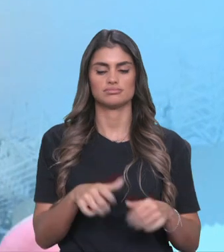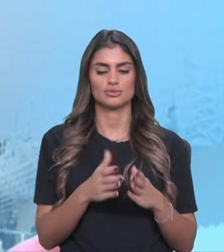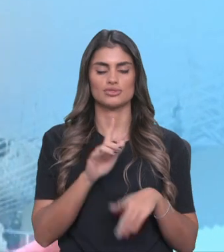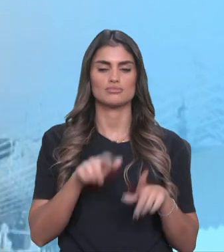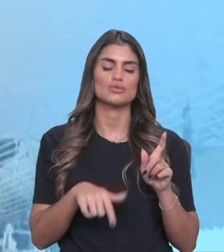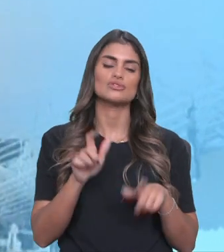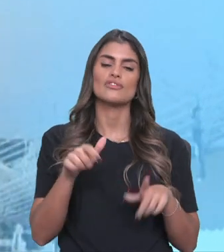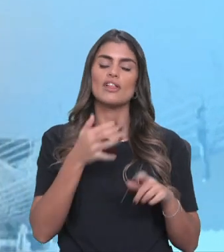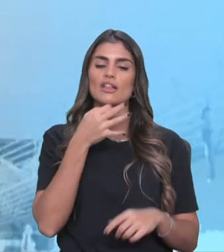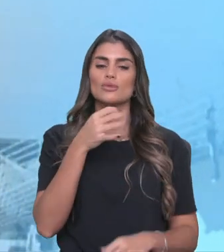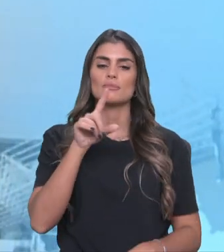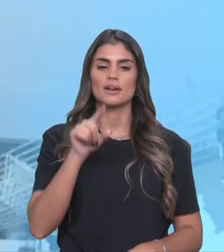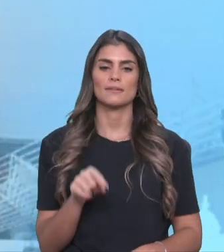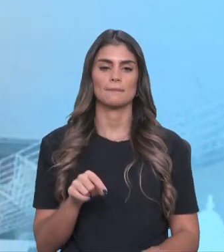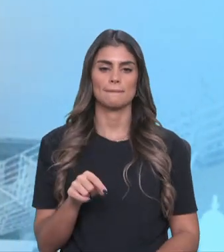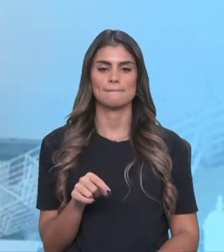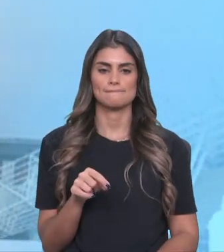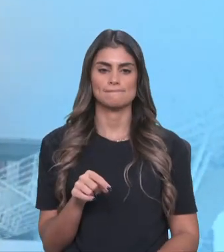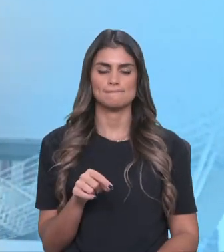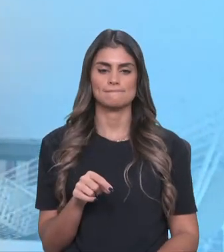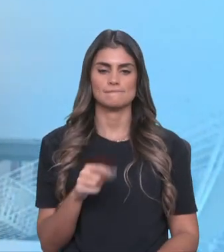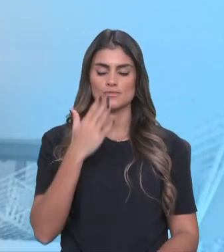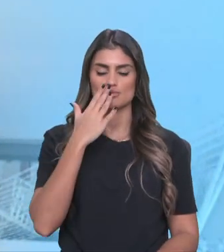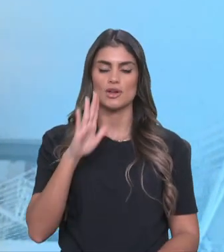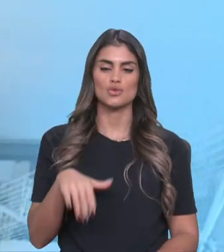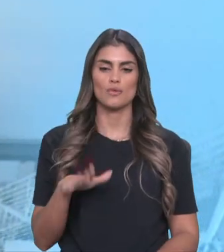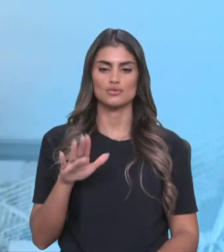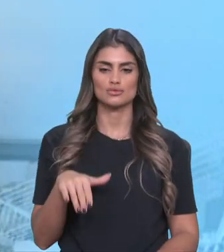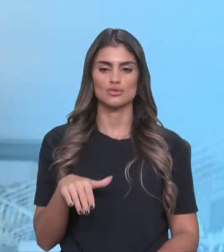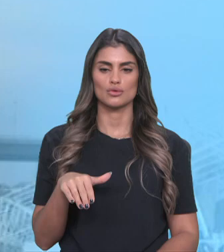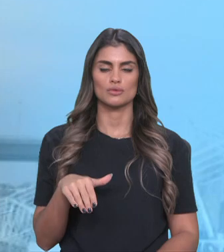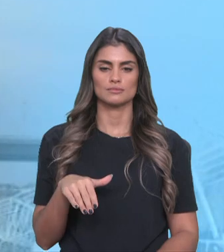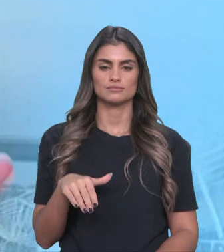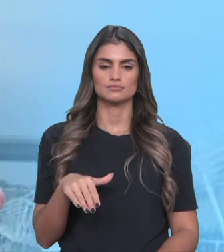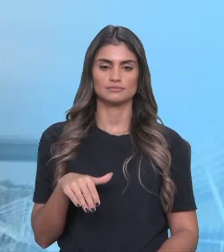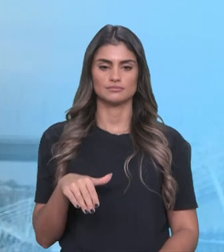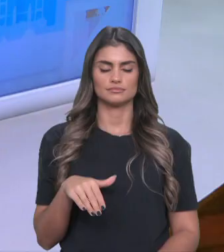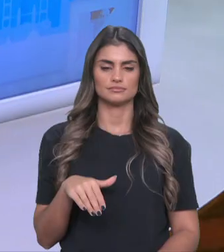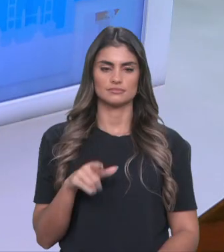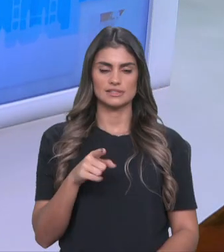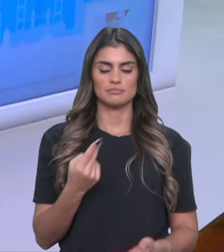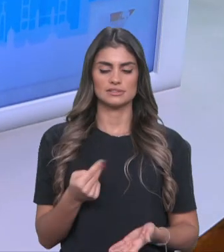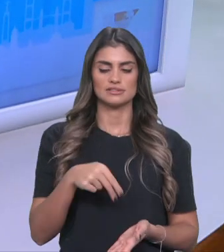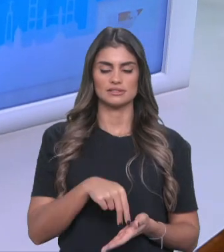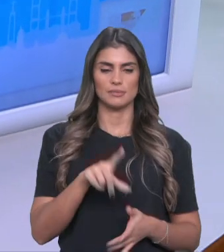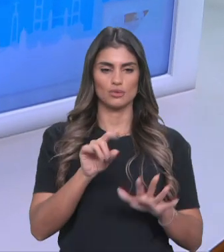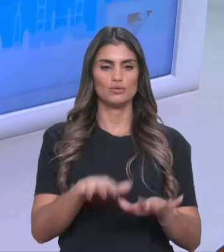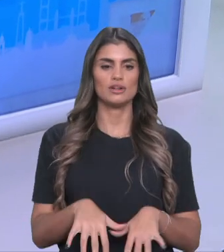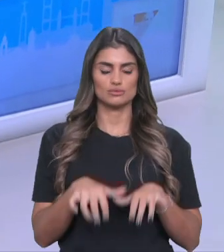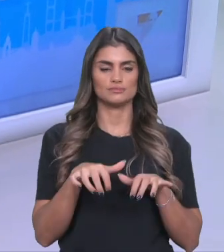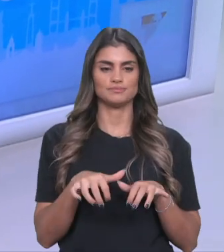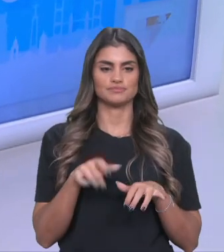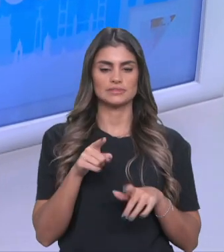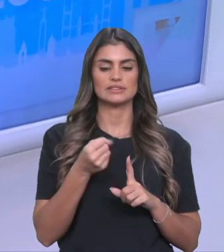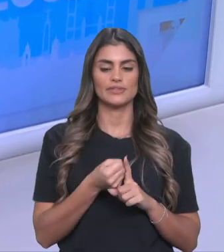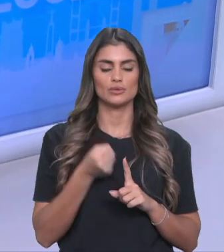referenciando nomeadamente as novas gerações para essa presença também no Congresso. Esse